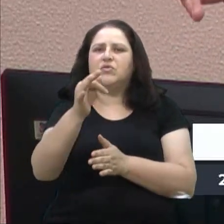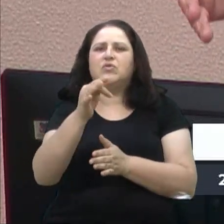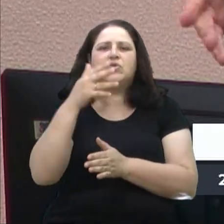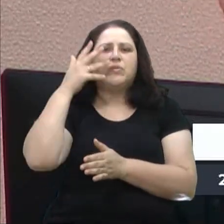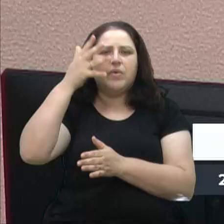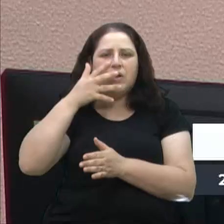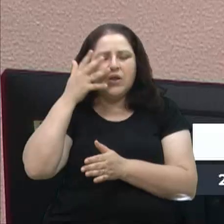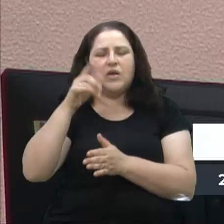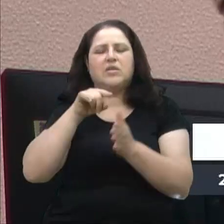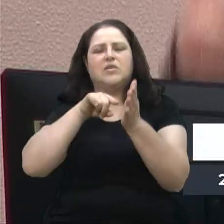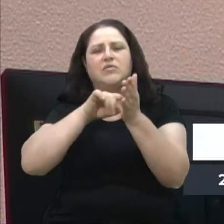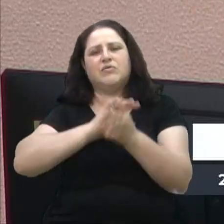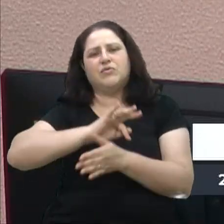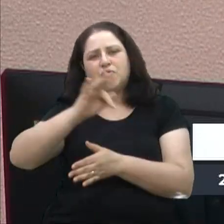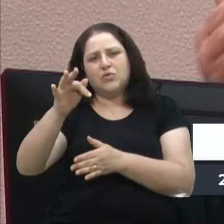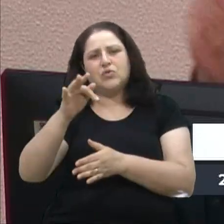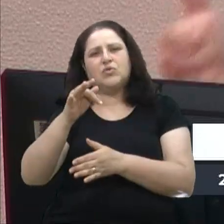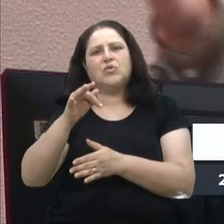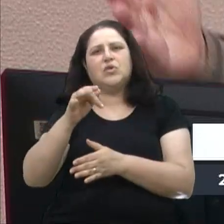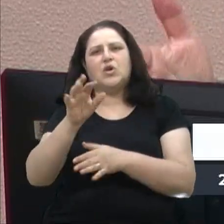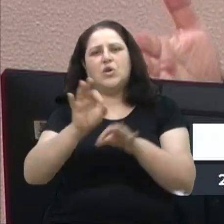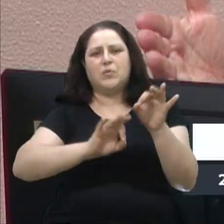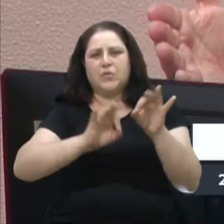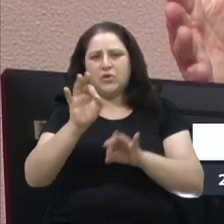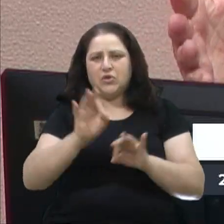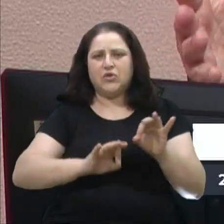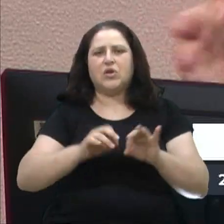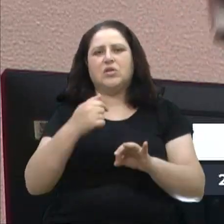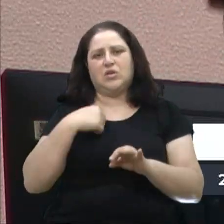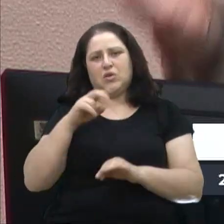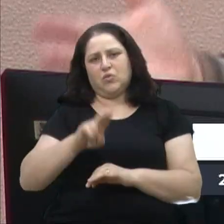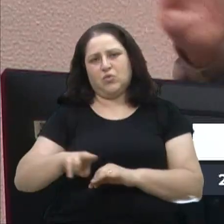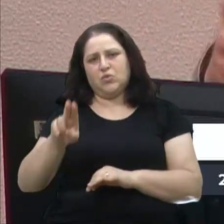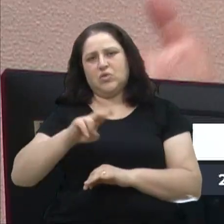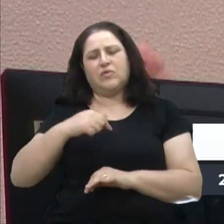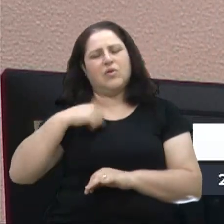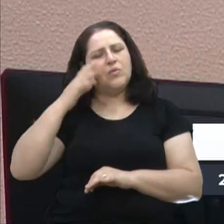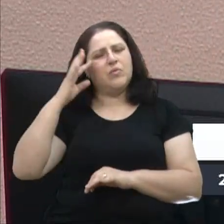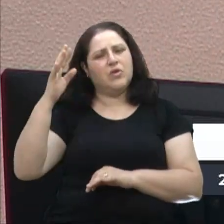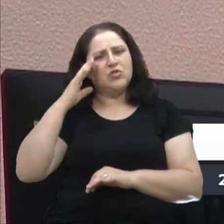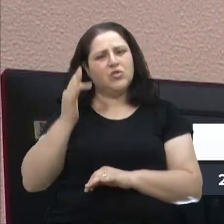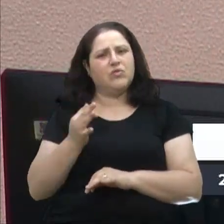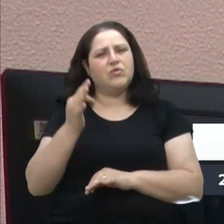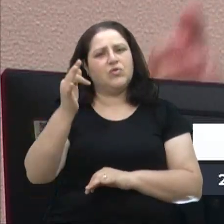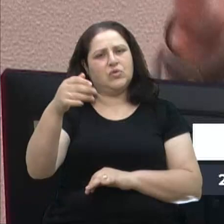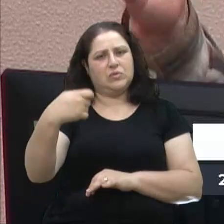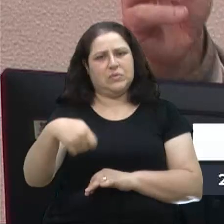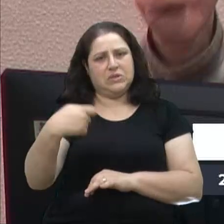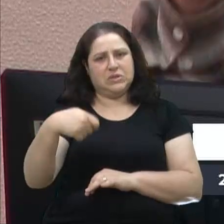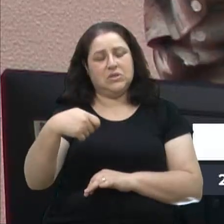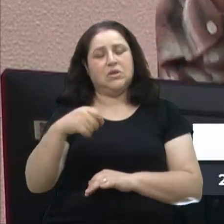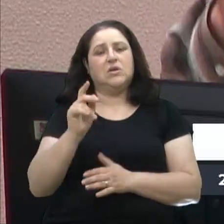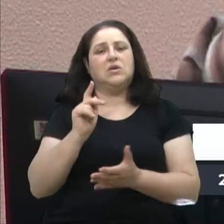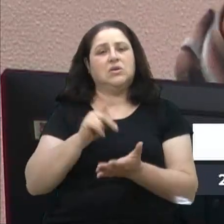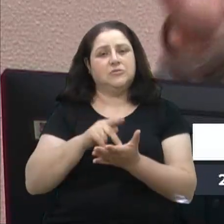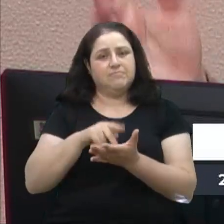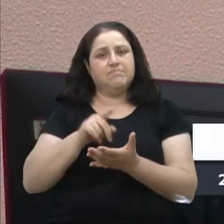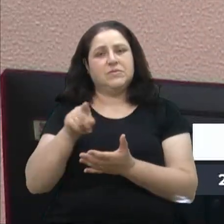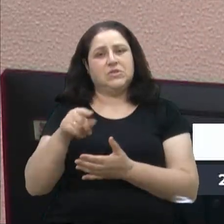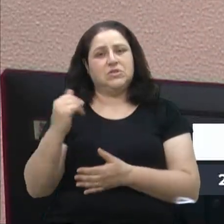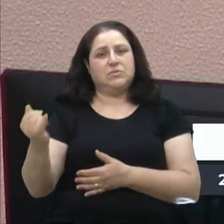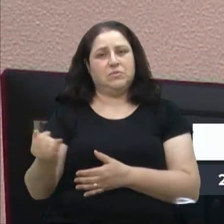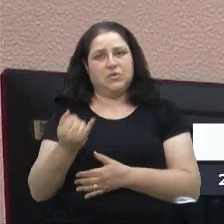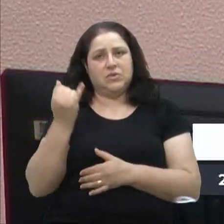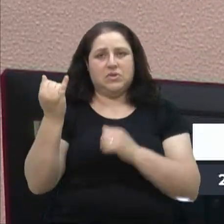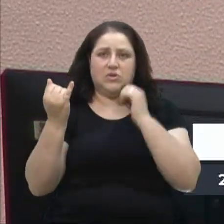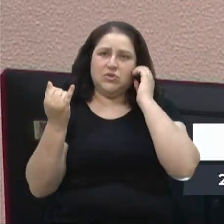palestras, futuros debates que eu iria utilizar, né, que eu imaginava que eu ia precisar. E realmente isso foi